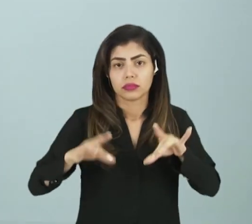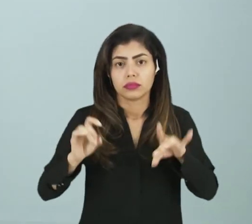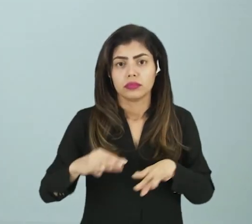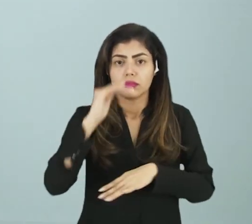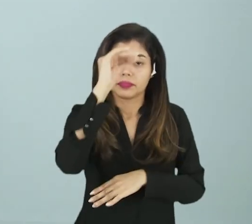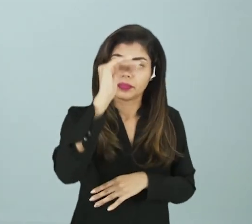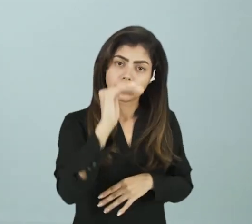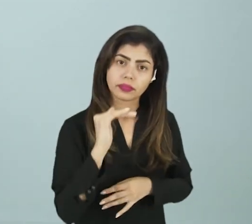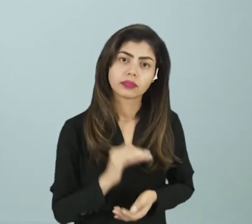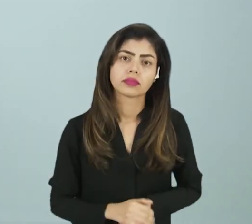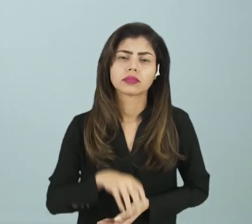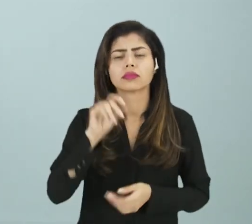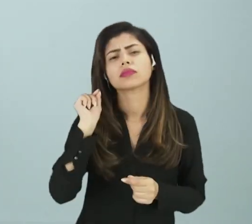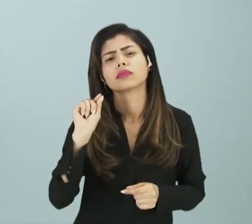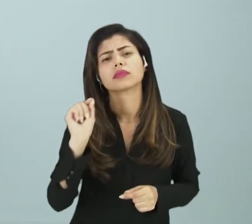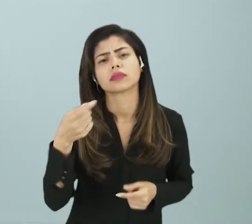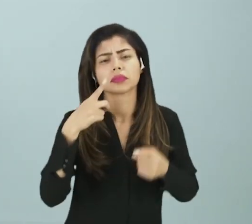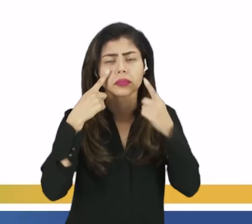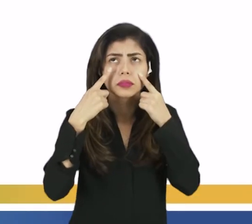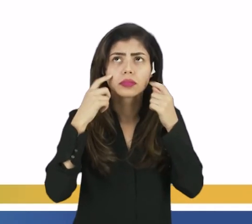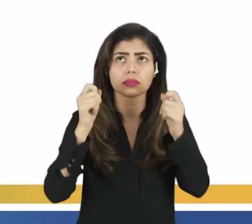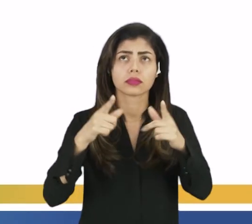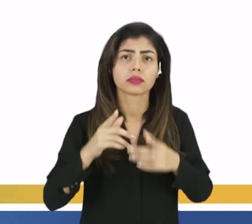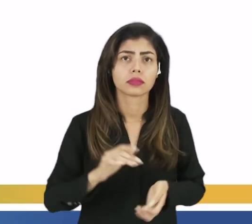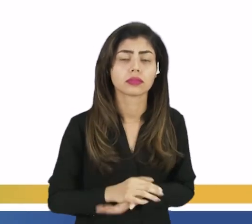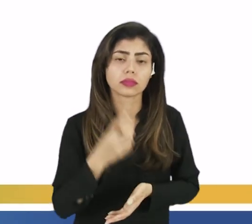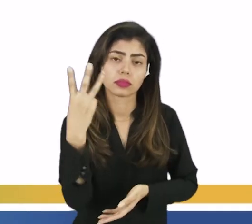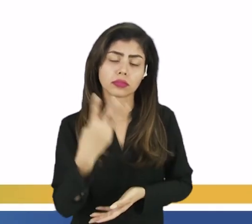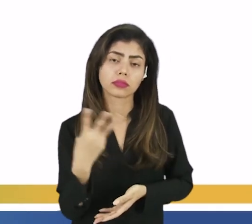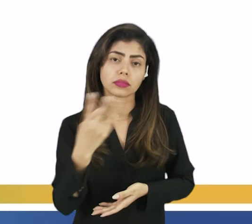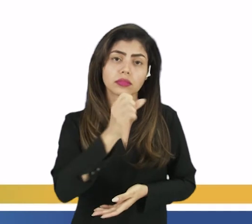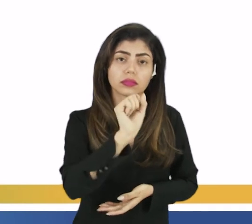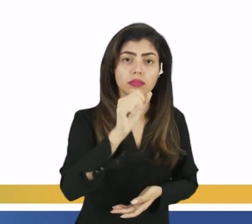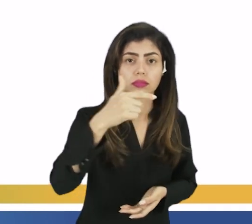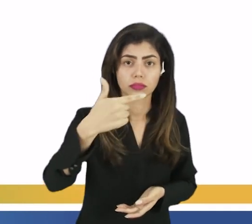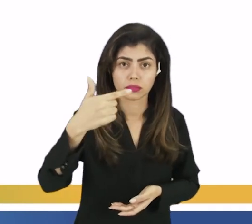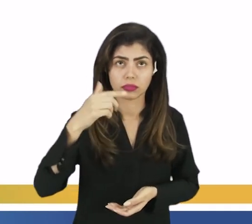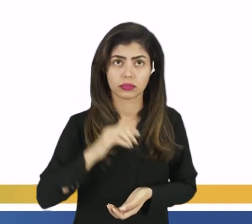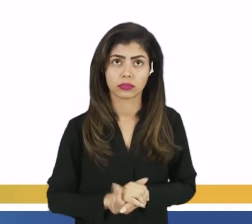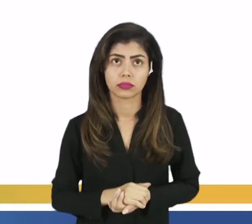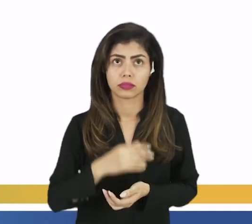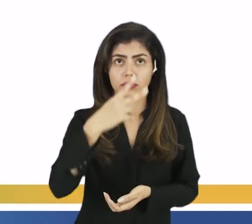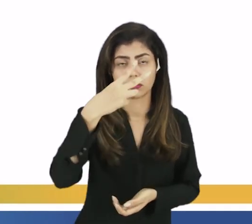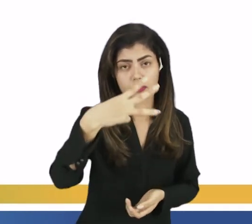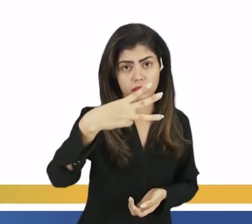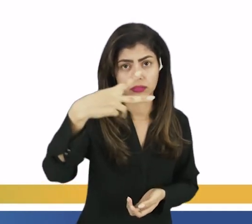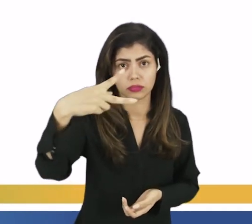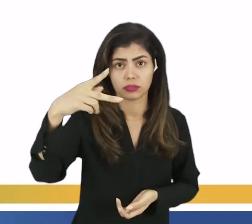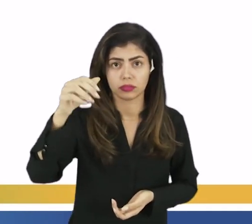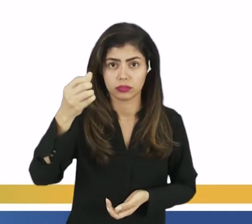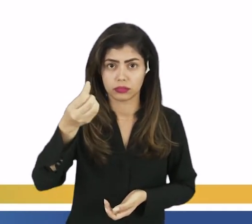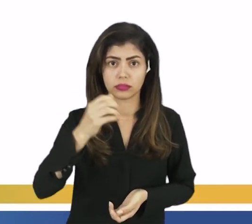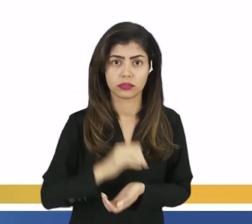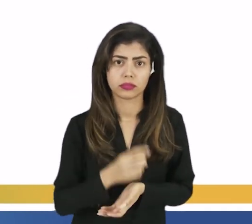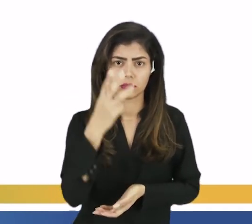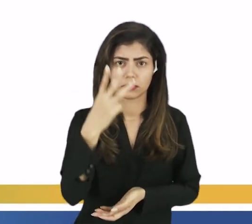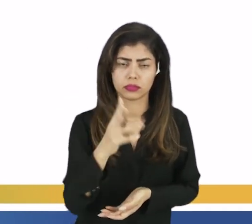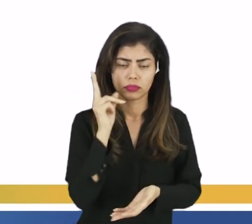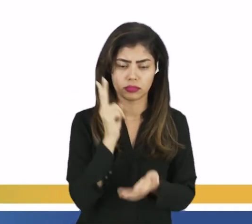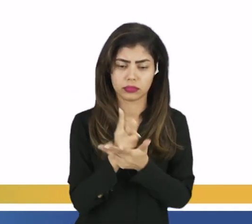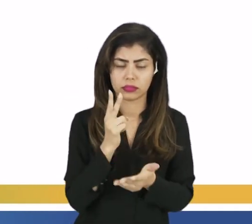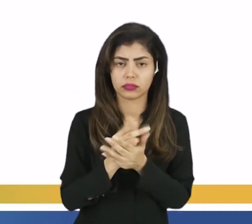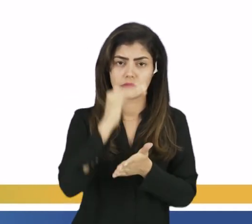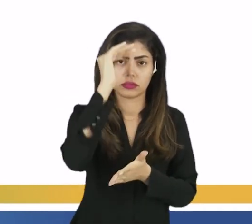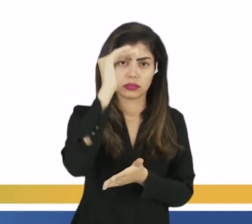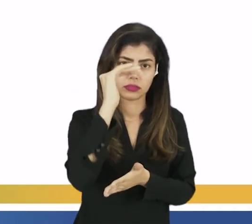última camada então o que que a gente pode observar aqui ó 3S 2 3P cês tão esse três